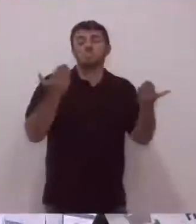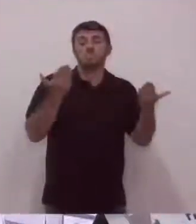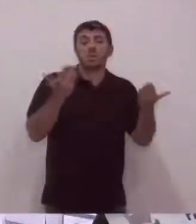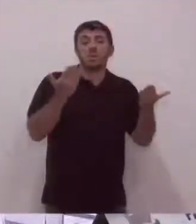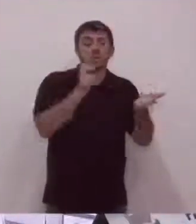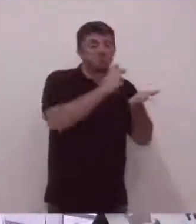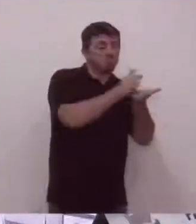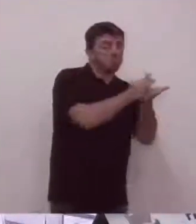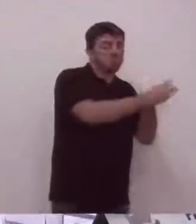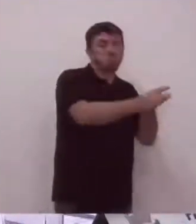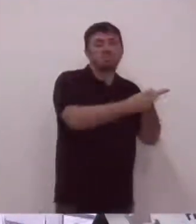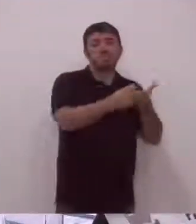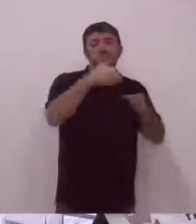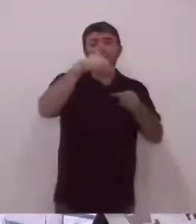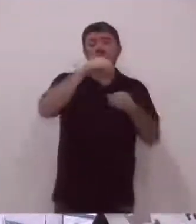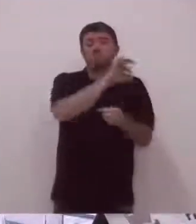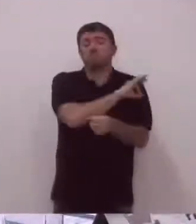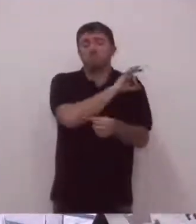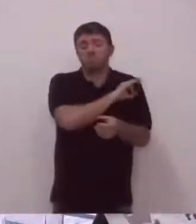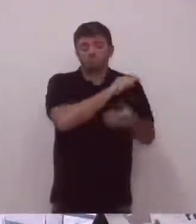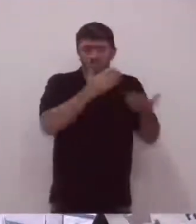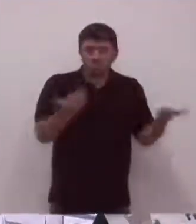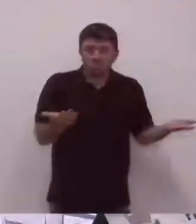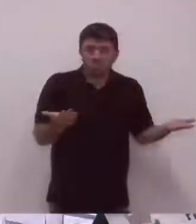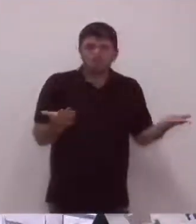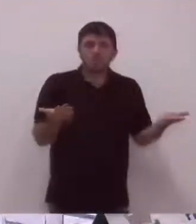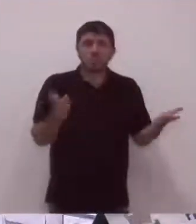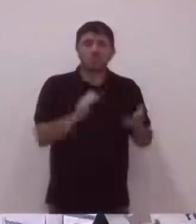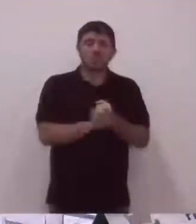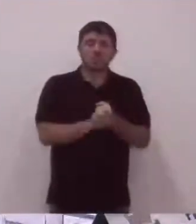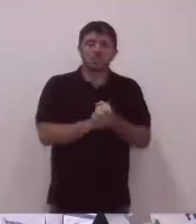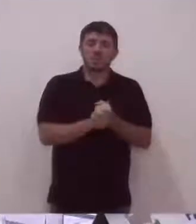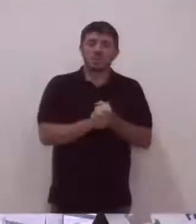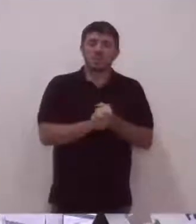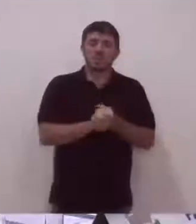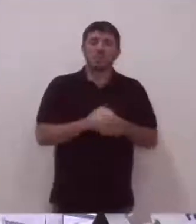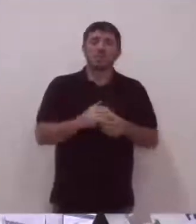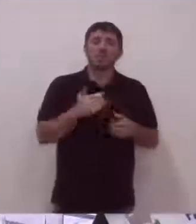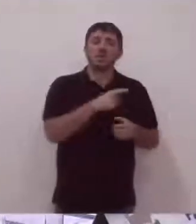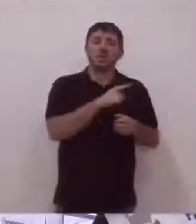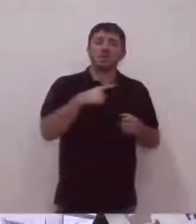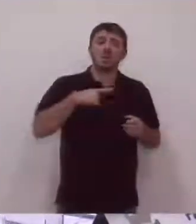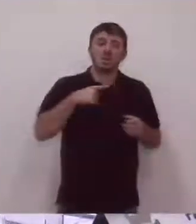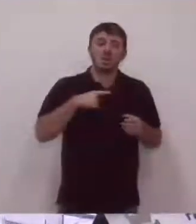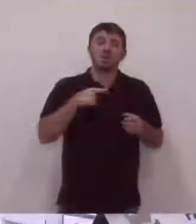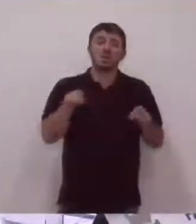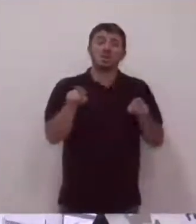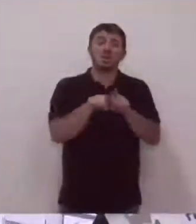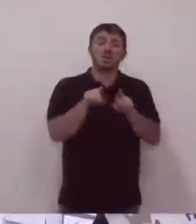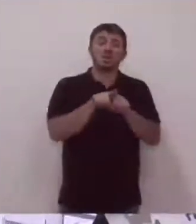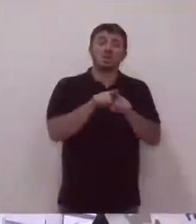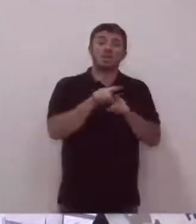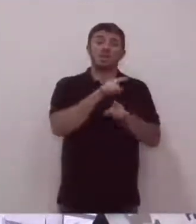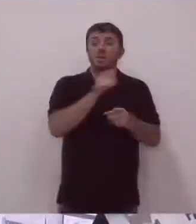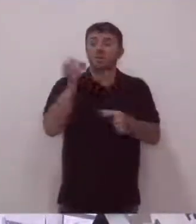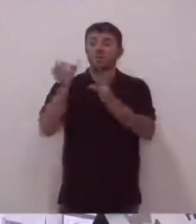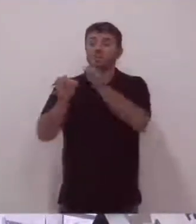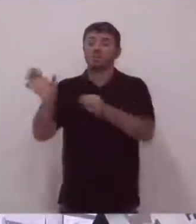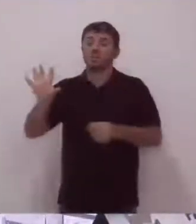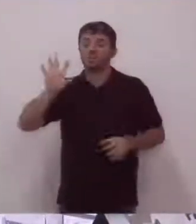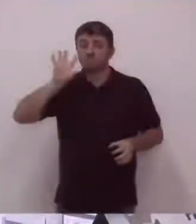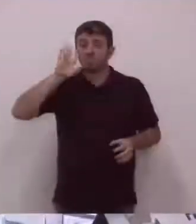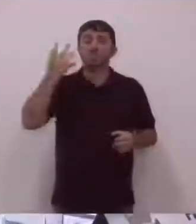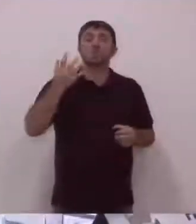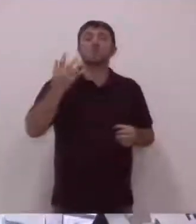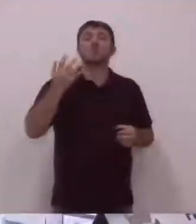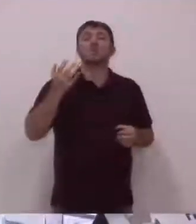ponderar a questão política, né? Não se esquecendo de que ele vai ter as penalidades penais e civis lá no judiciário. Mas,